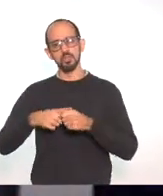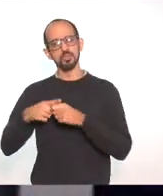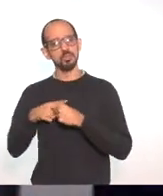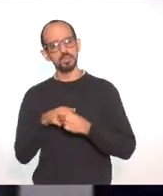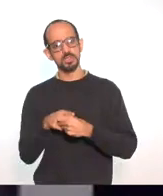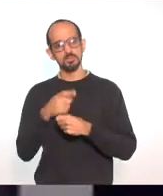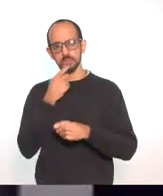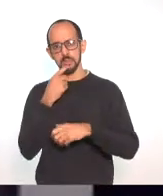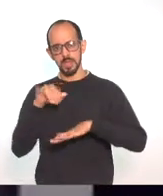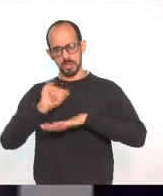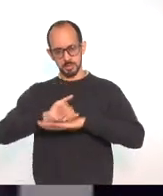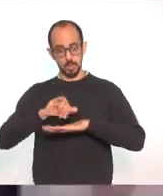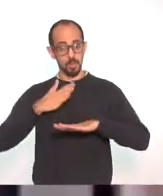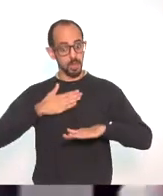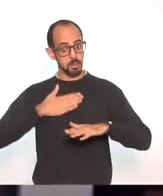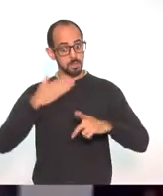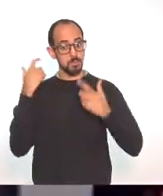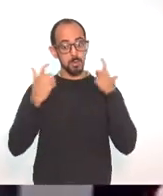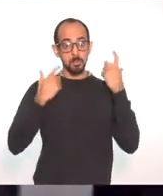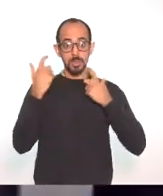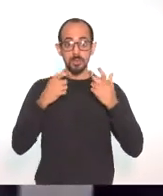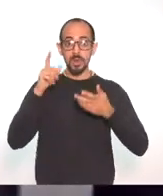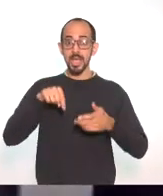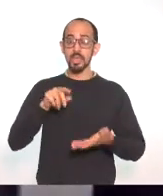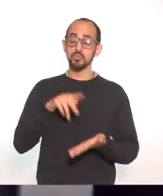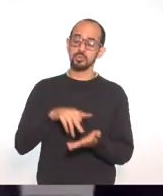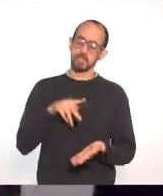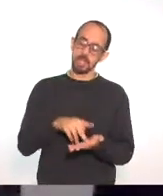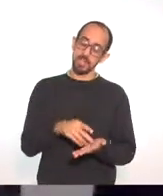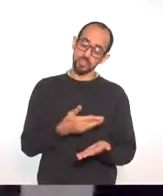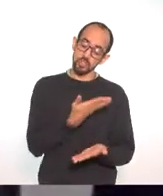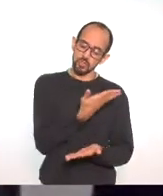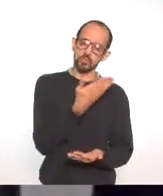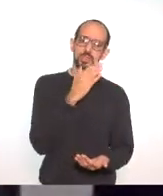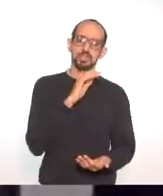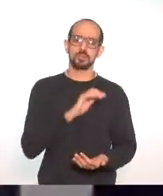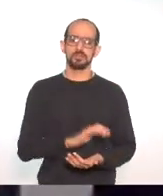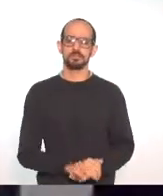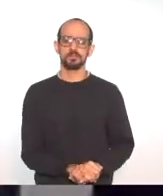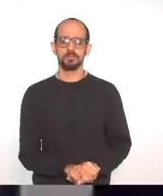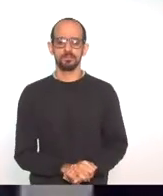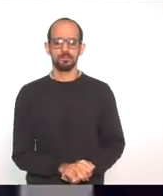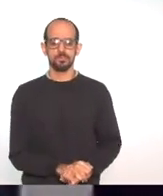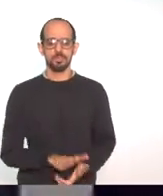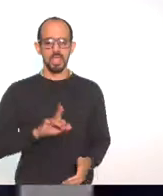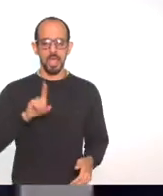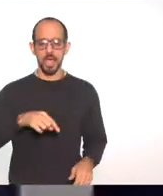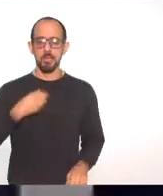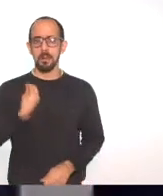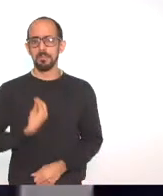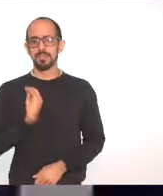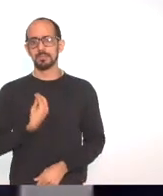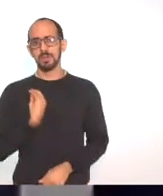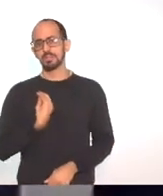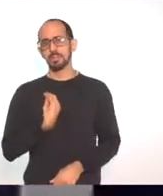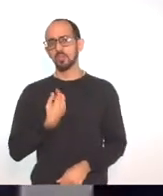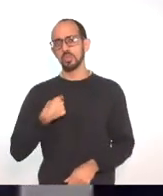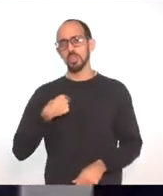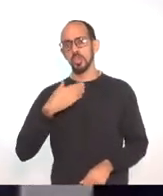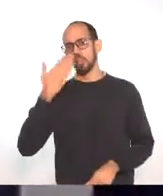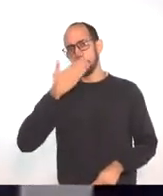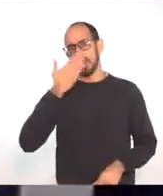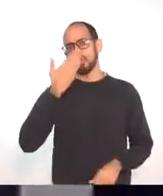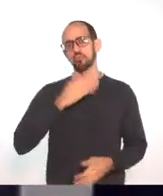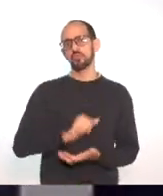eu a minha preocupação passa por isso daí e é uma participação que eu não